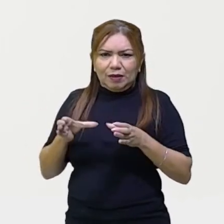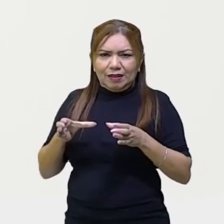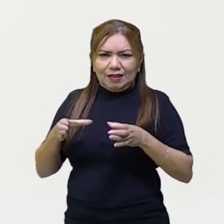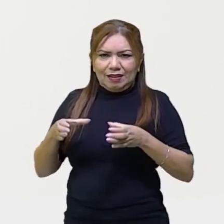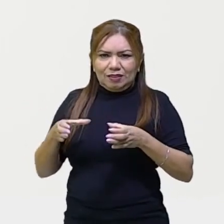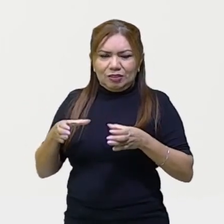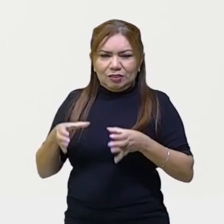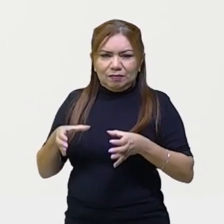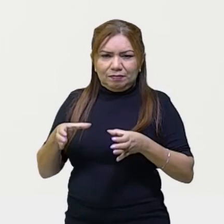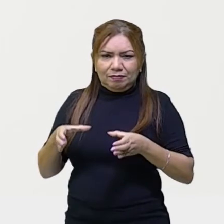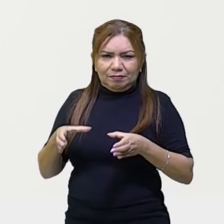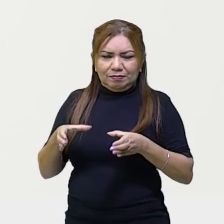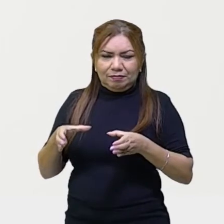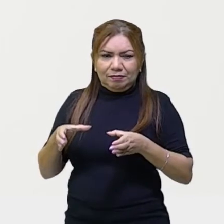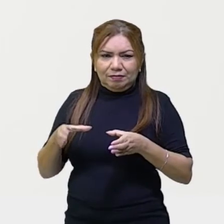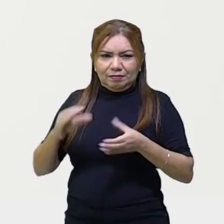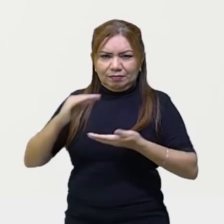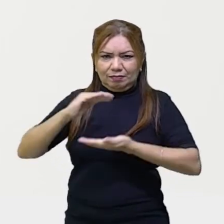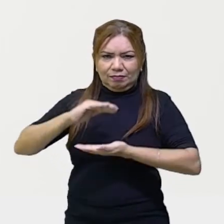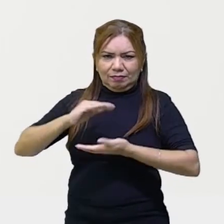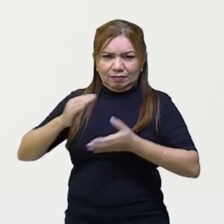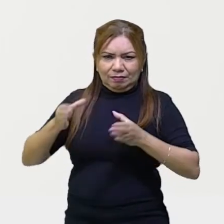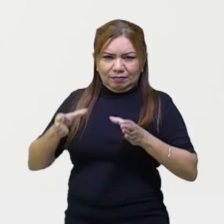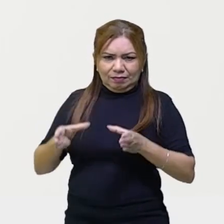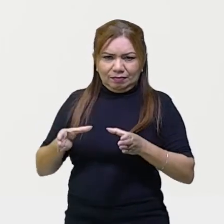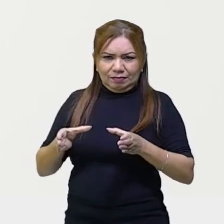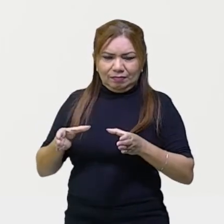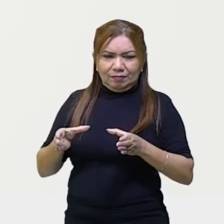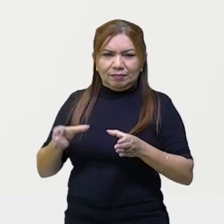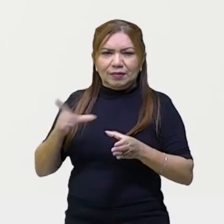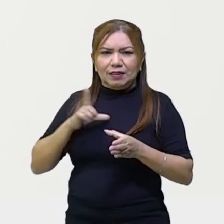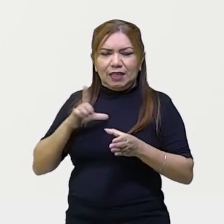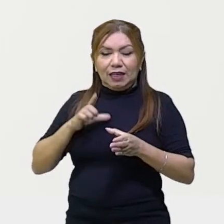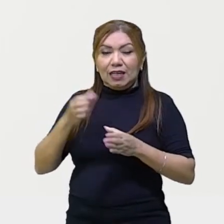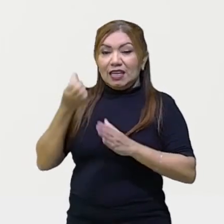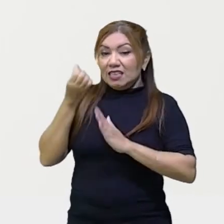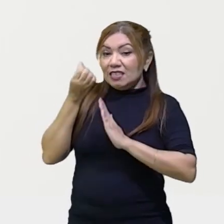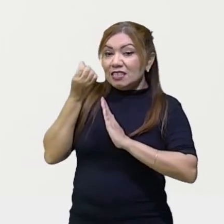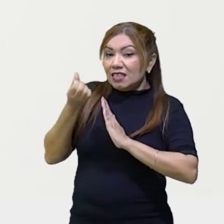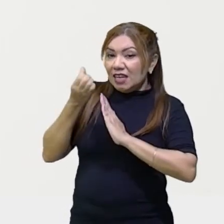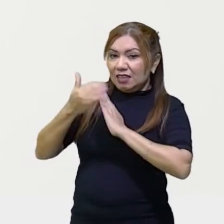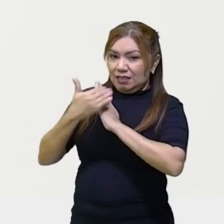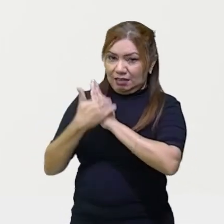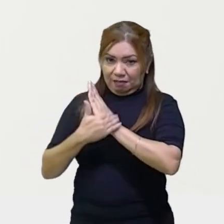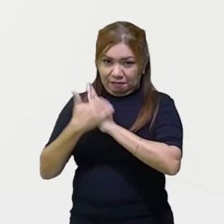não possui e 12 arestas